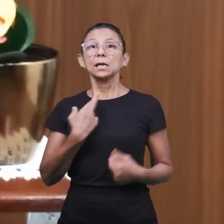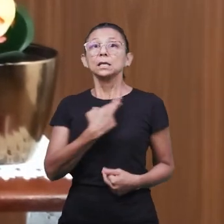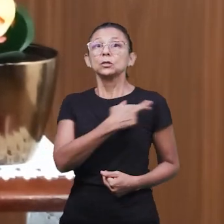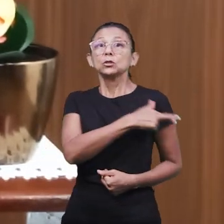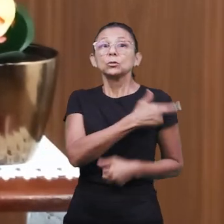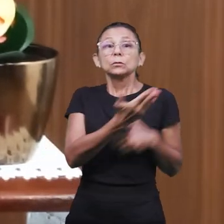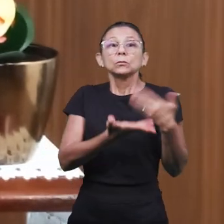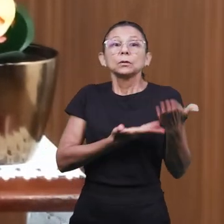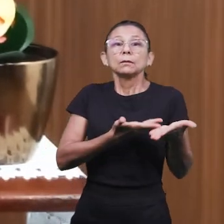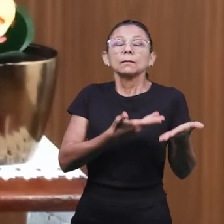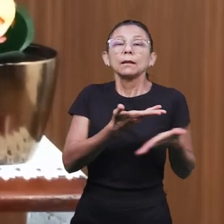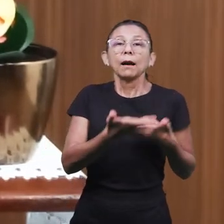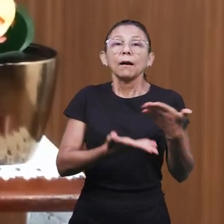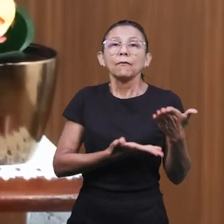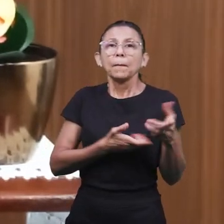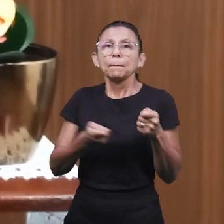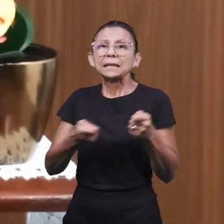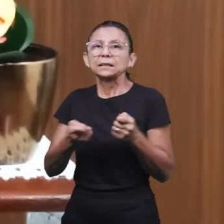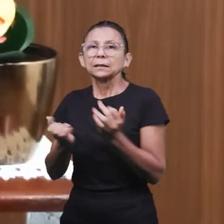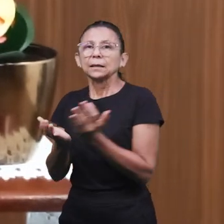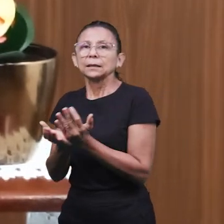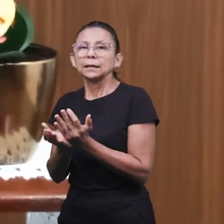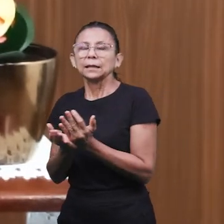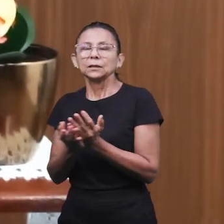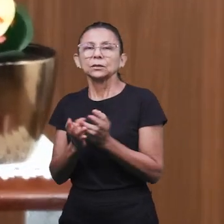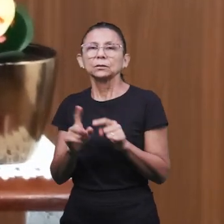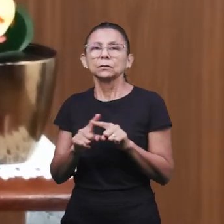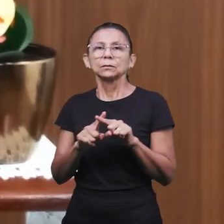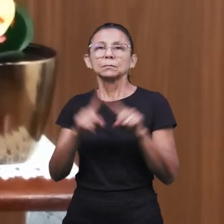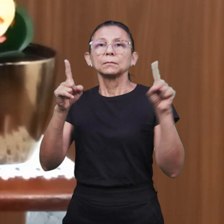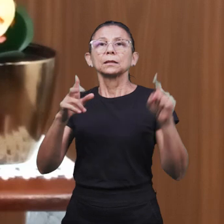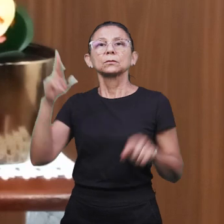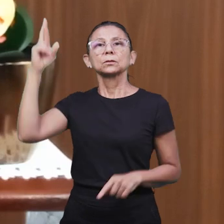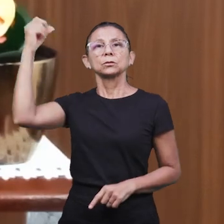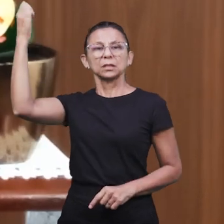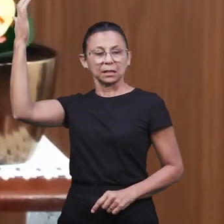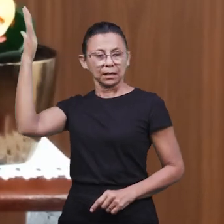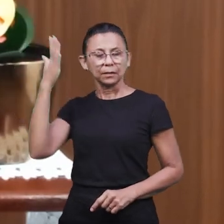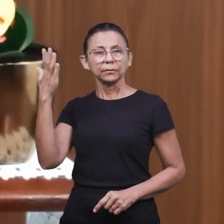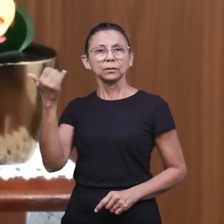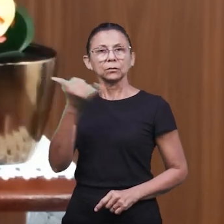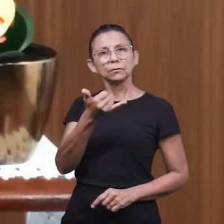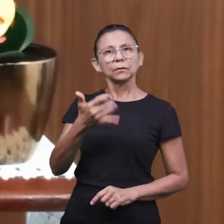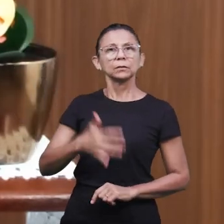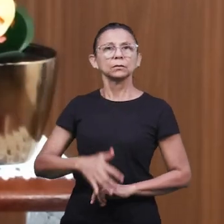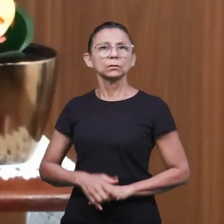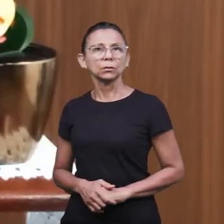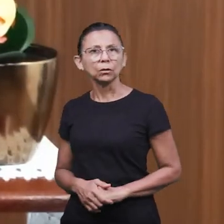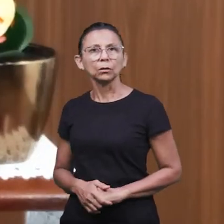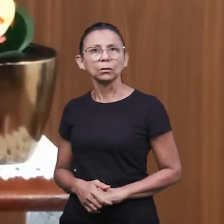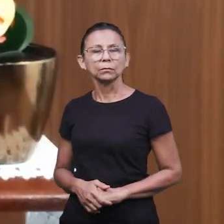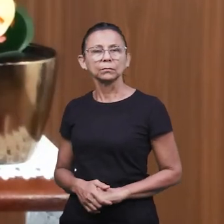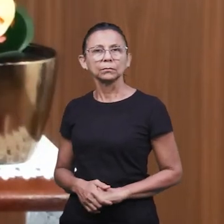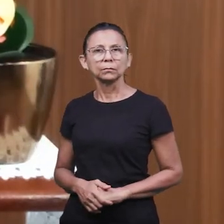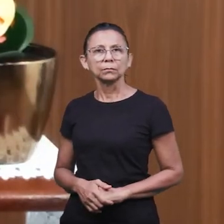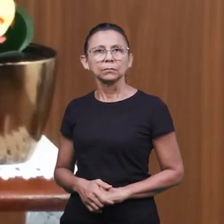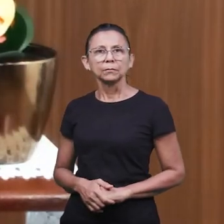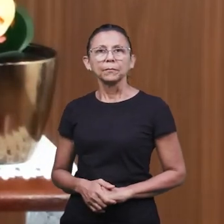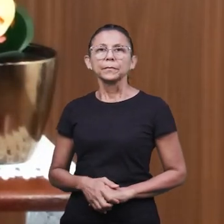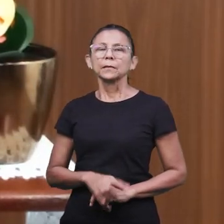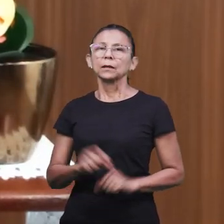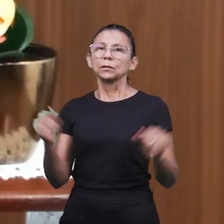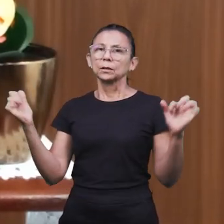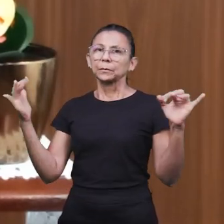zeloso pela sua religião, mas o Senhor se revelou a ele de forma tão profunda que ele mesmo disse: considero tudo isso como esterco